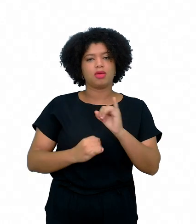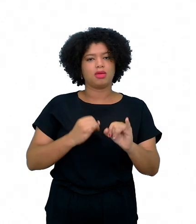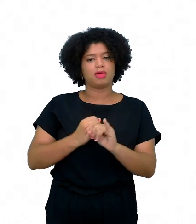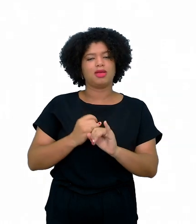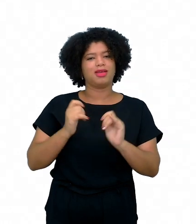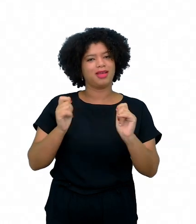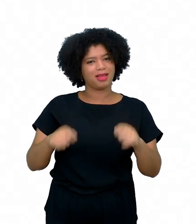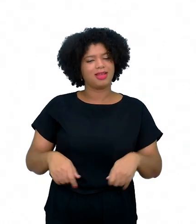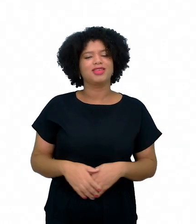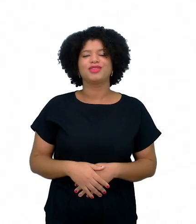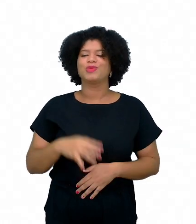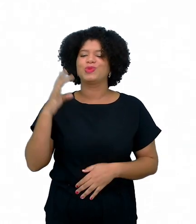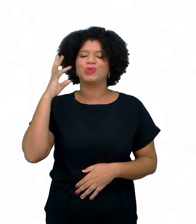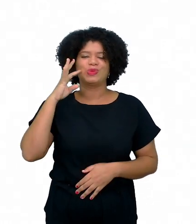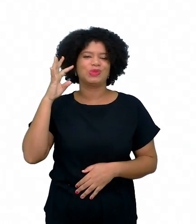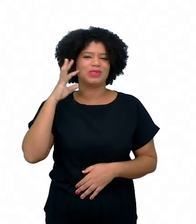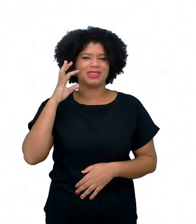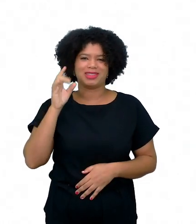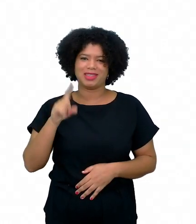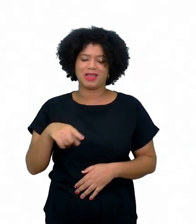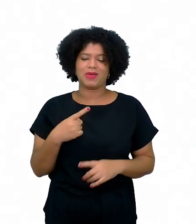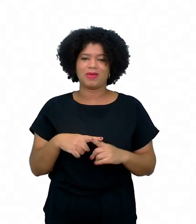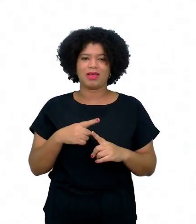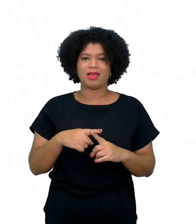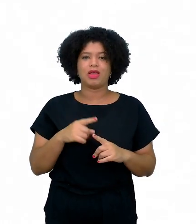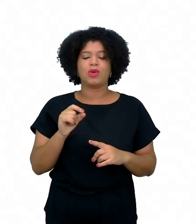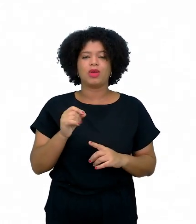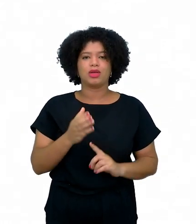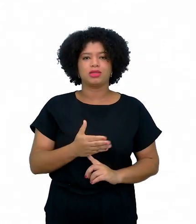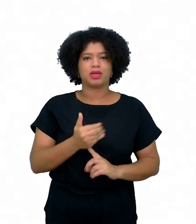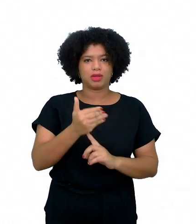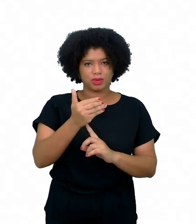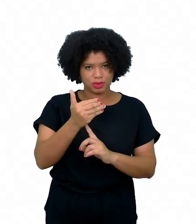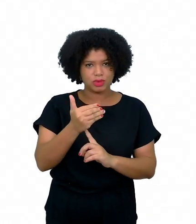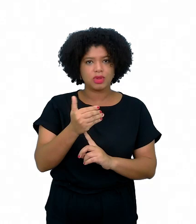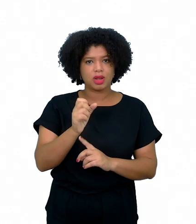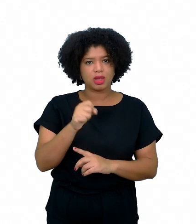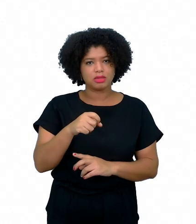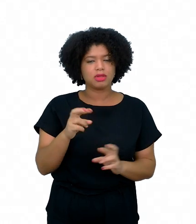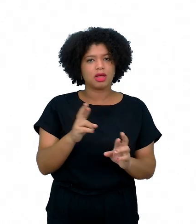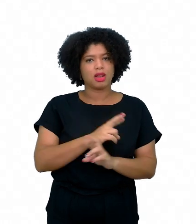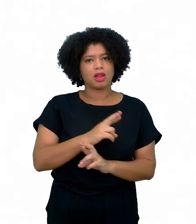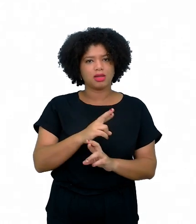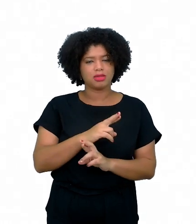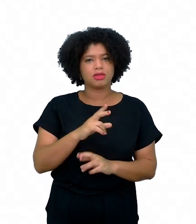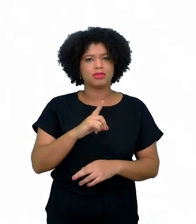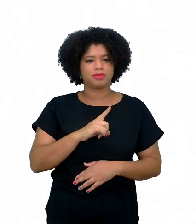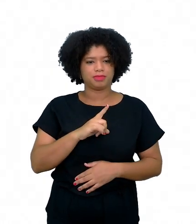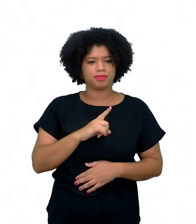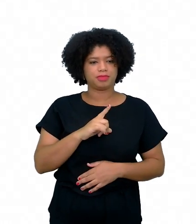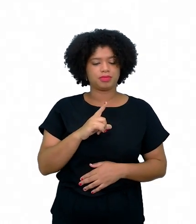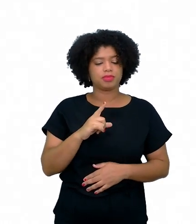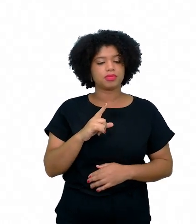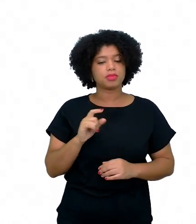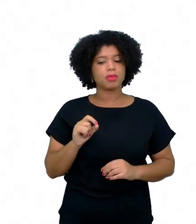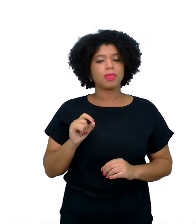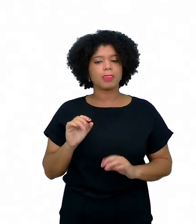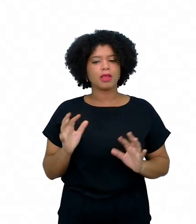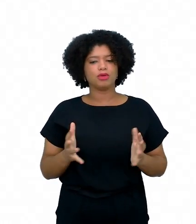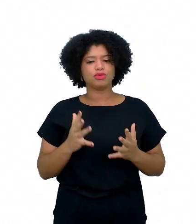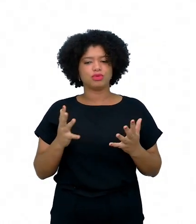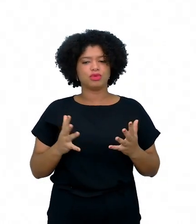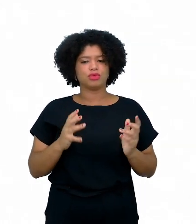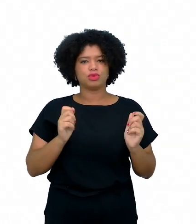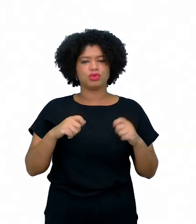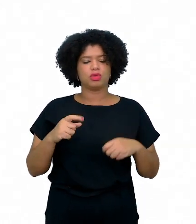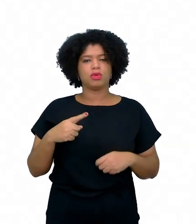é a coisa mais bacana, né? O quanto a tecnologia, né, ela traz isso, né, ela propicia isso,